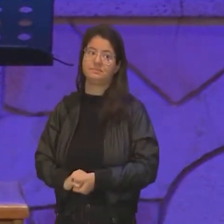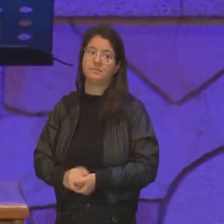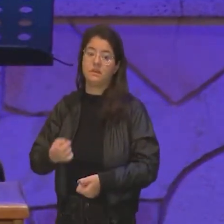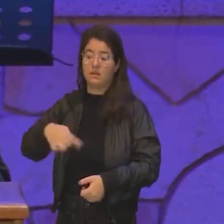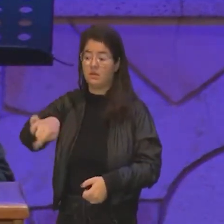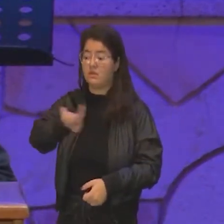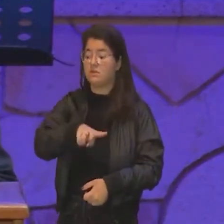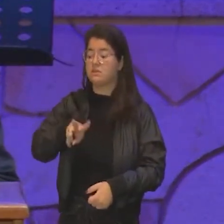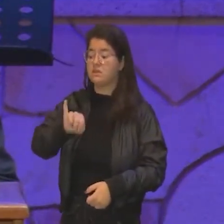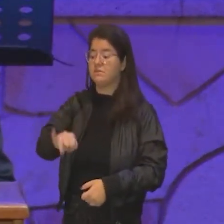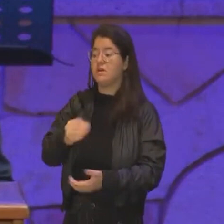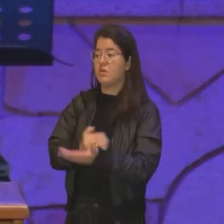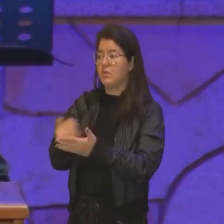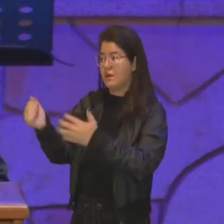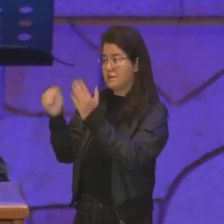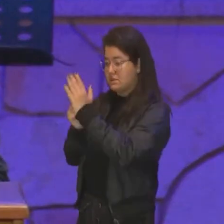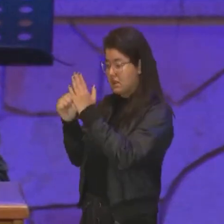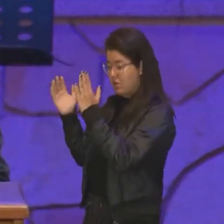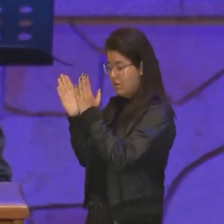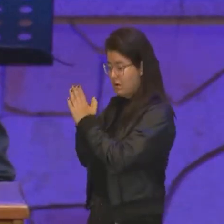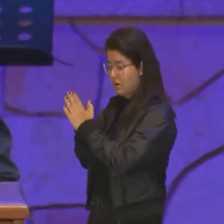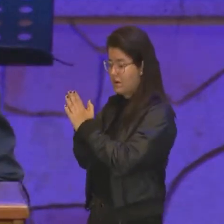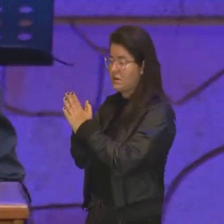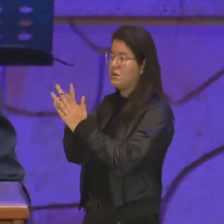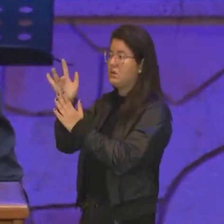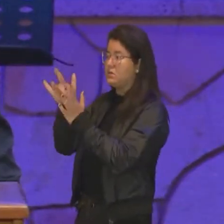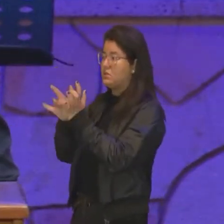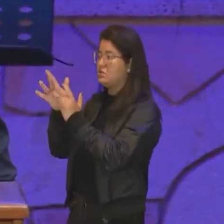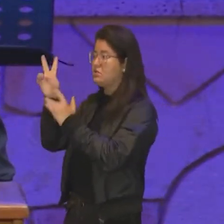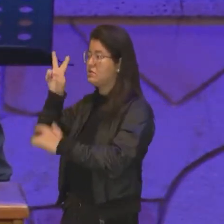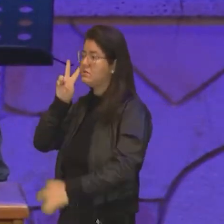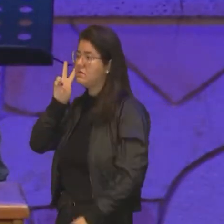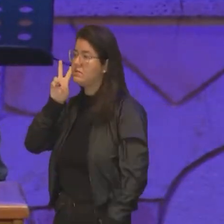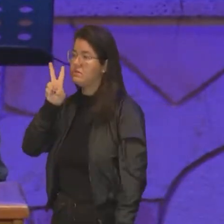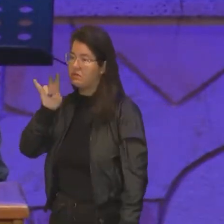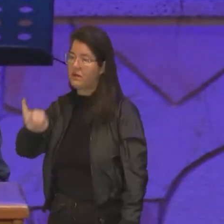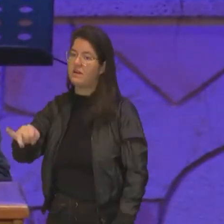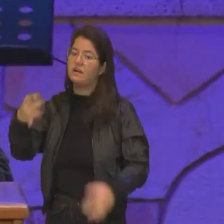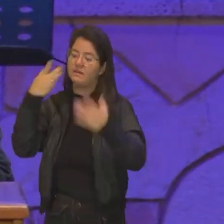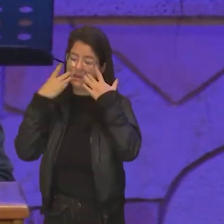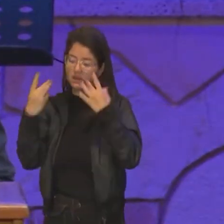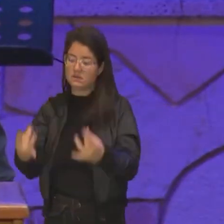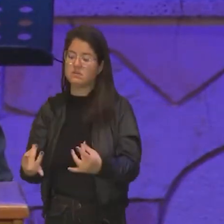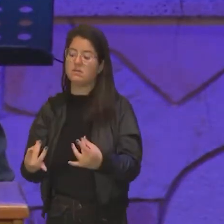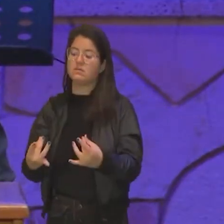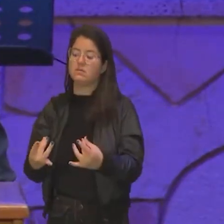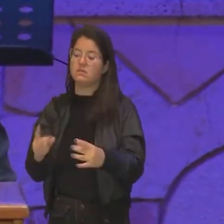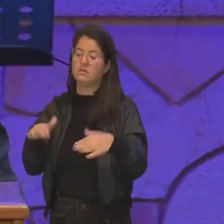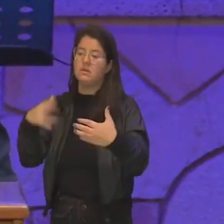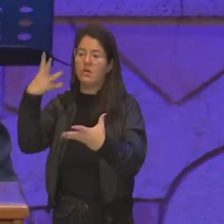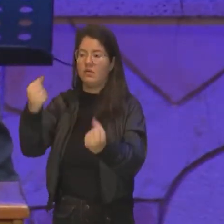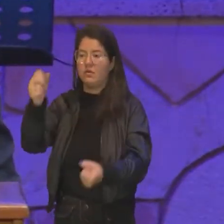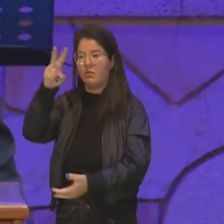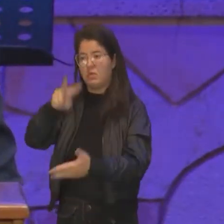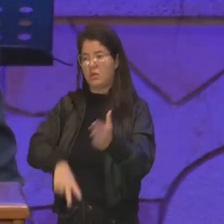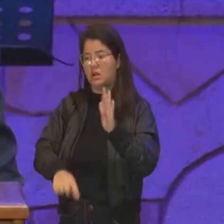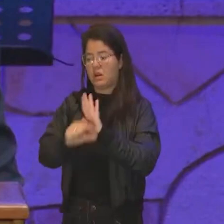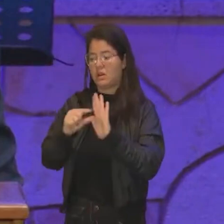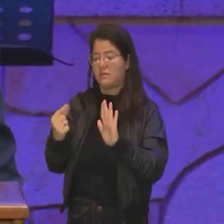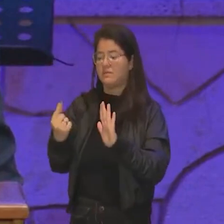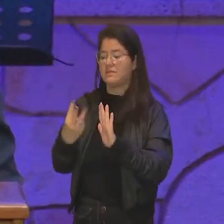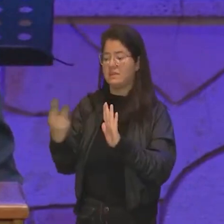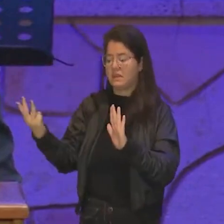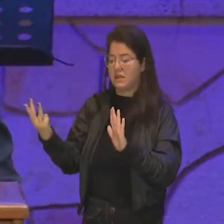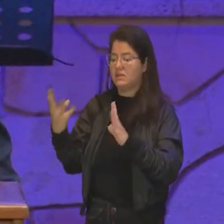Vocês passarão a orar, e eu os ouvirei. E aí leiam todos comigo o verso de número 13 em voz alta, meu